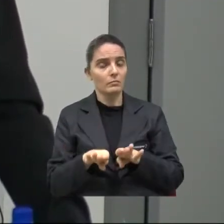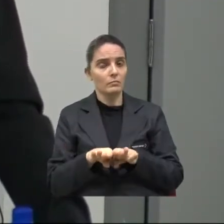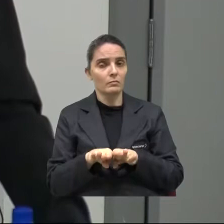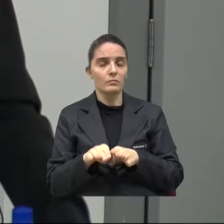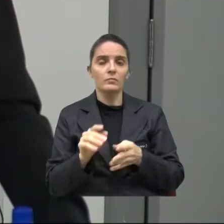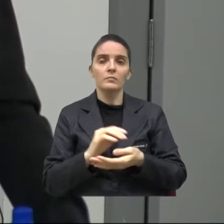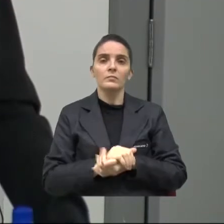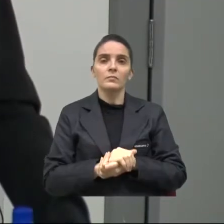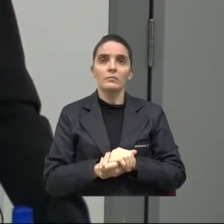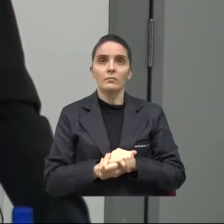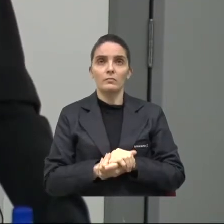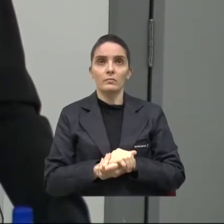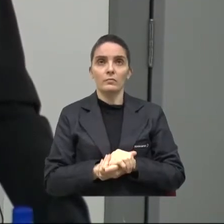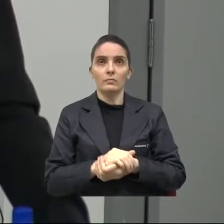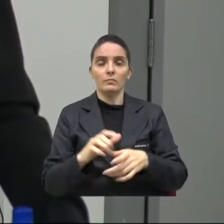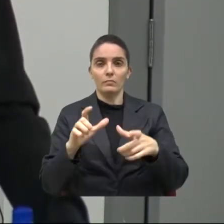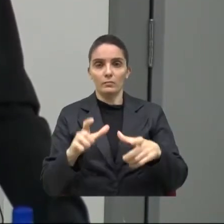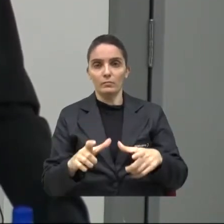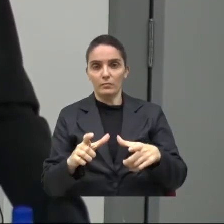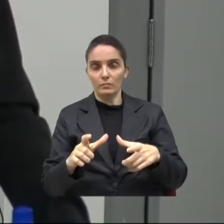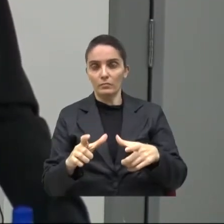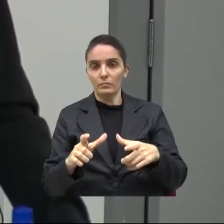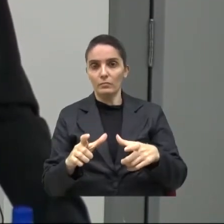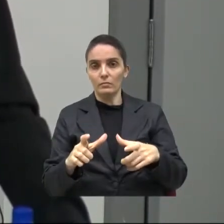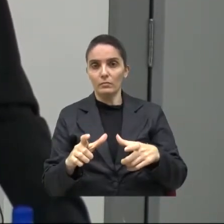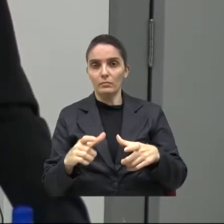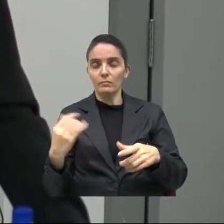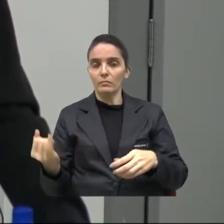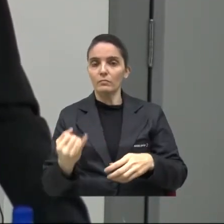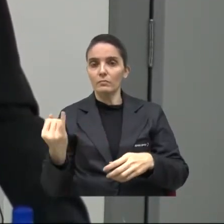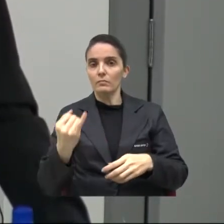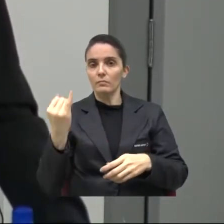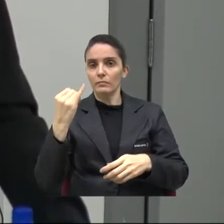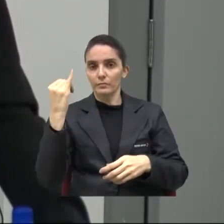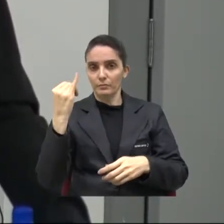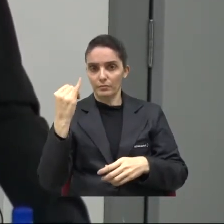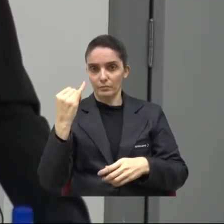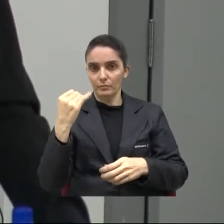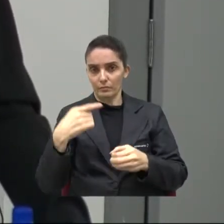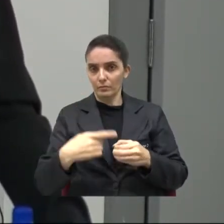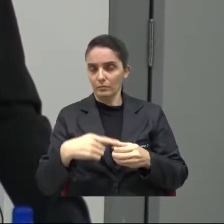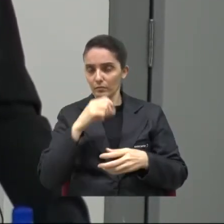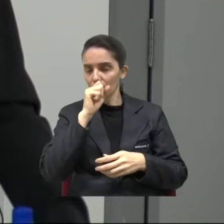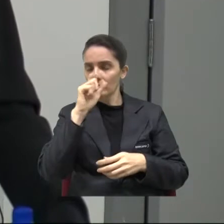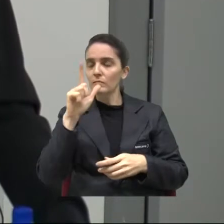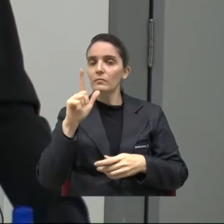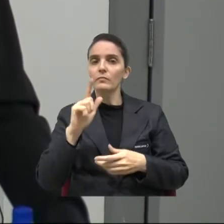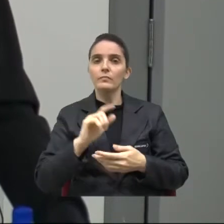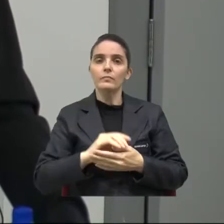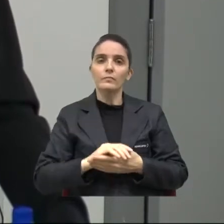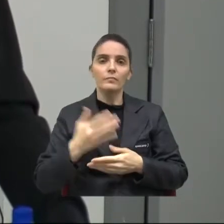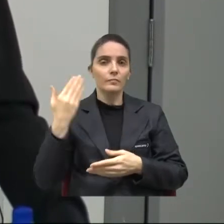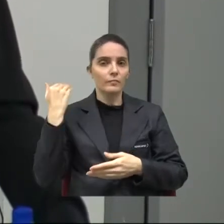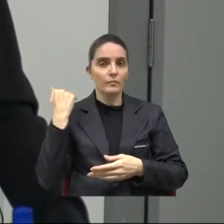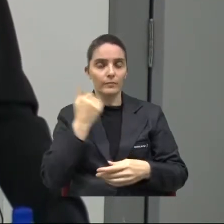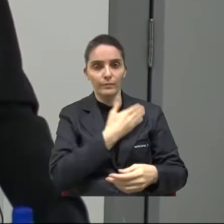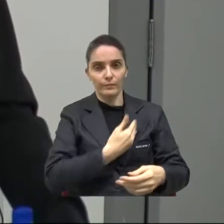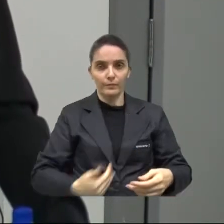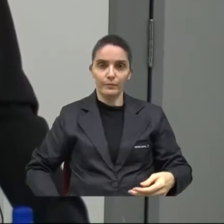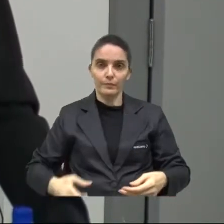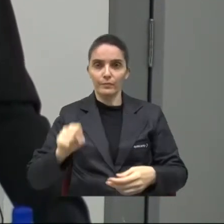bares, enfim, é um local muito estrategicamente muito importante ali na cidade. E no governo do Silvio realmente foi feita